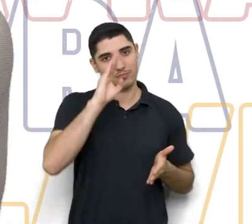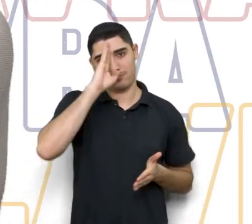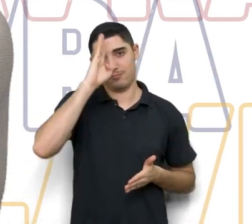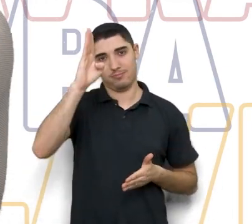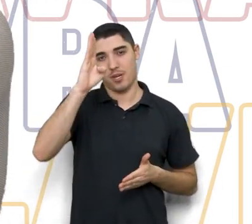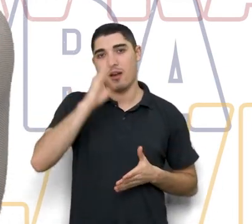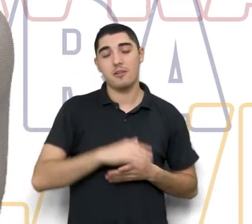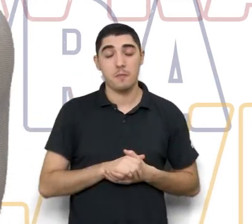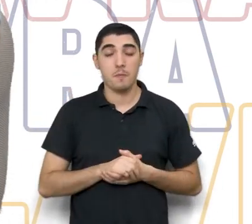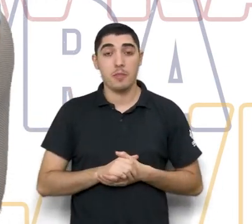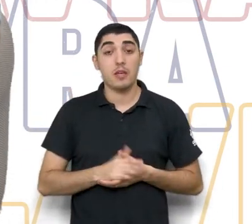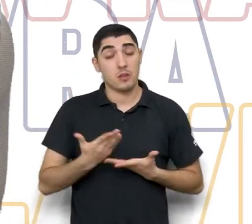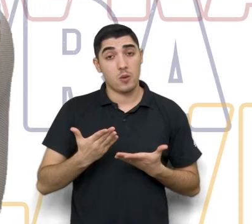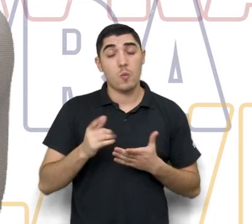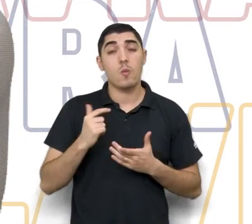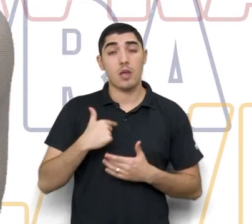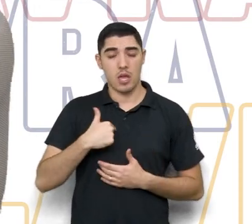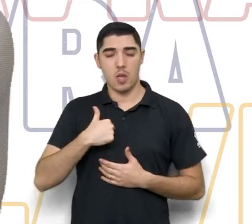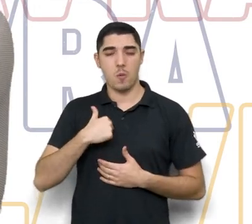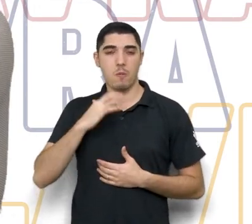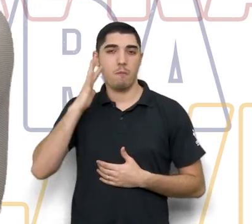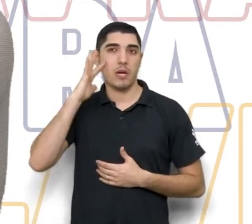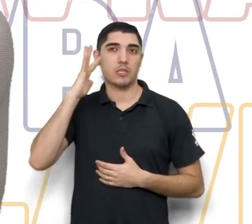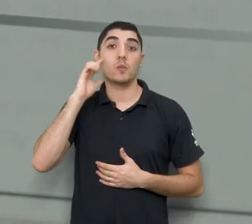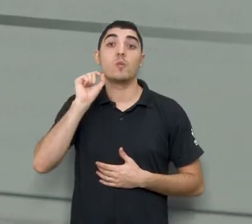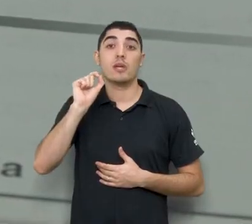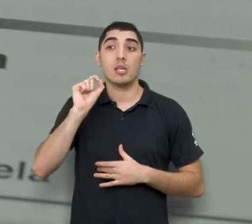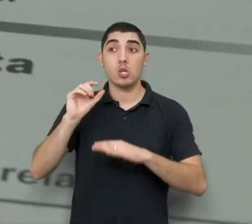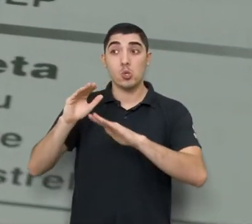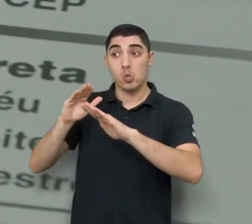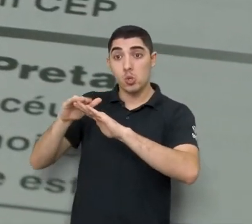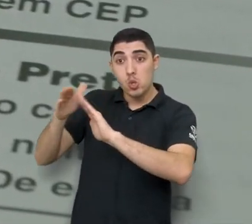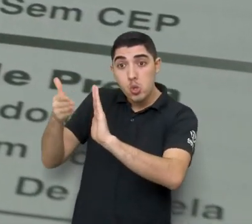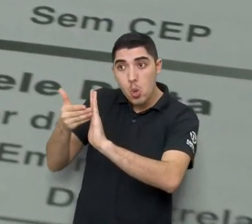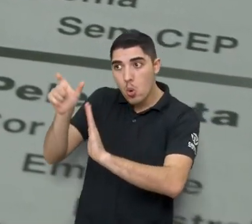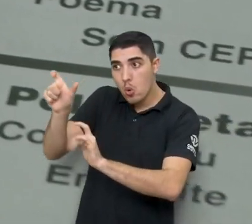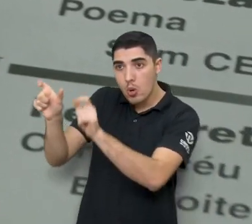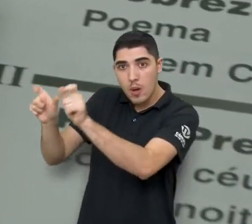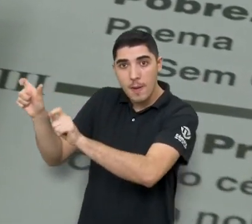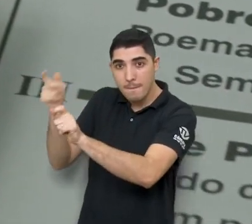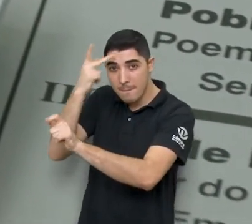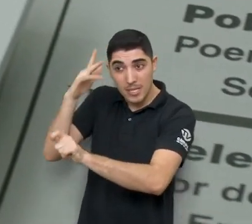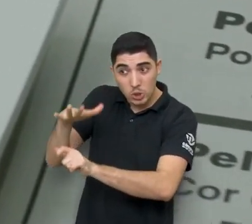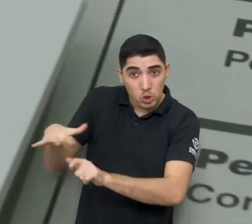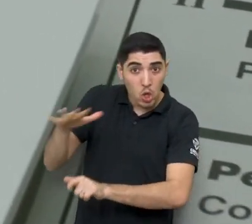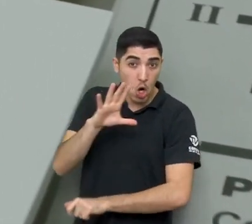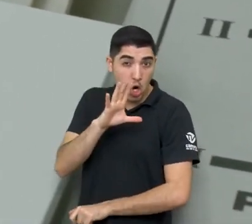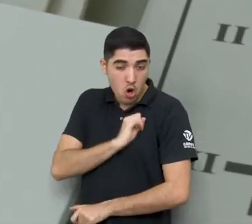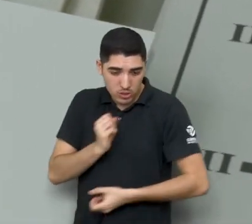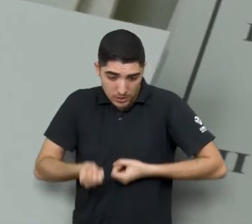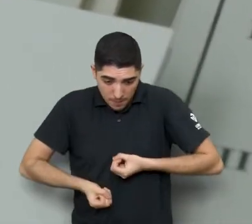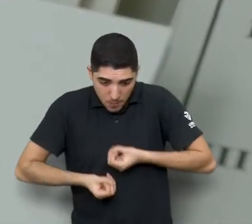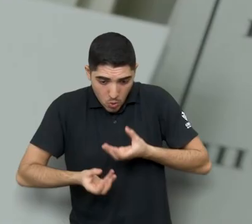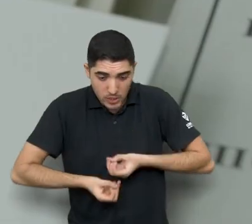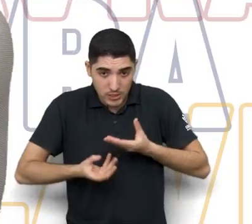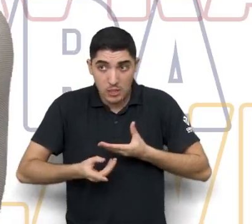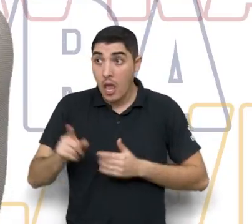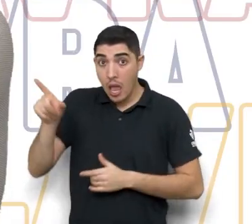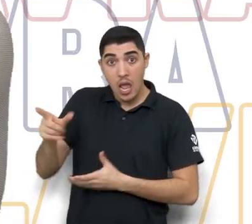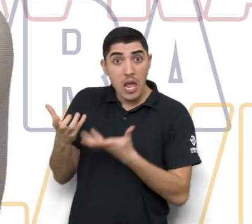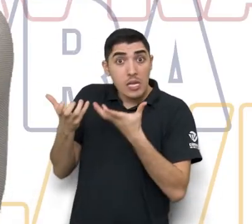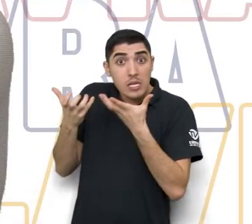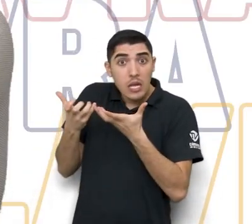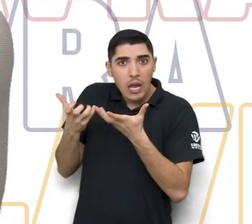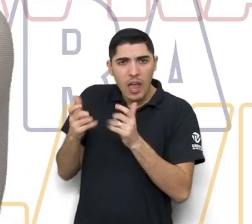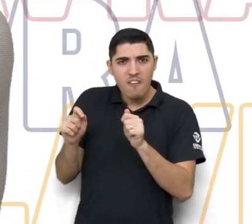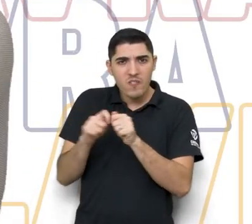Eu tenho para mim que toda pessoa que gosta de poesia e deseja ser